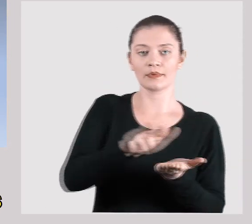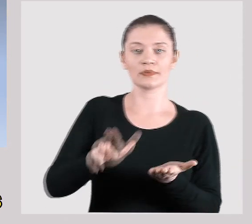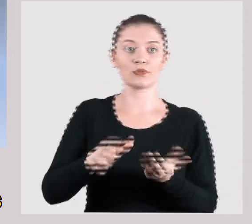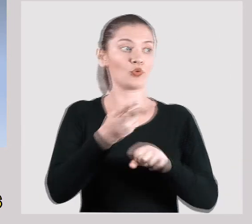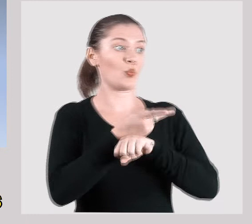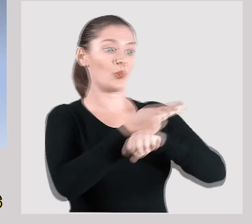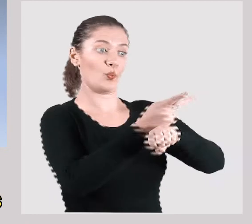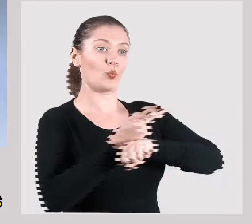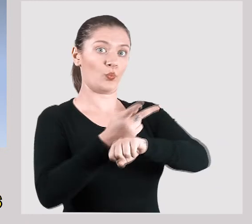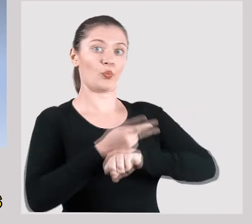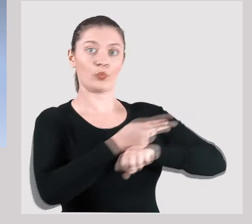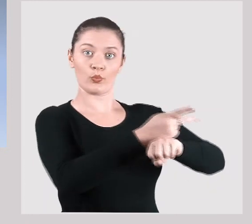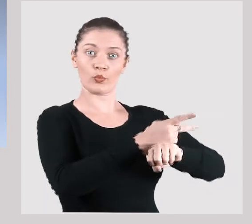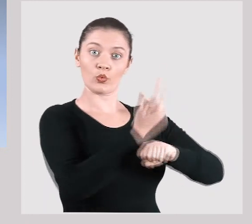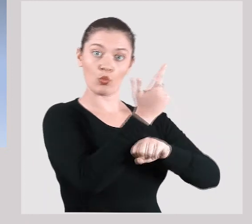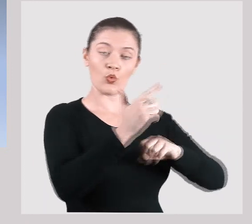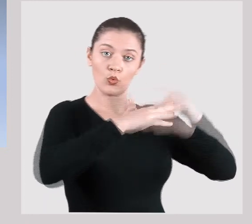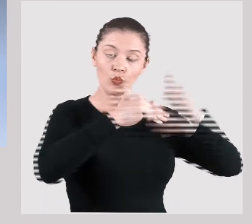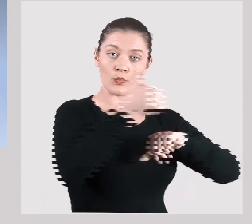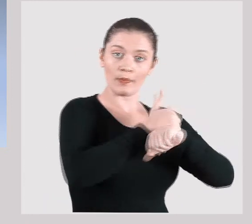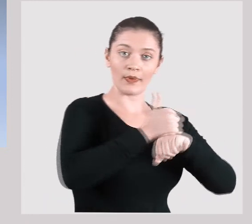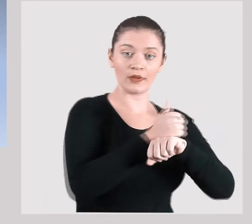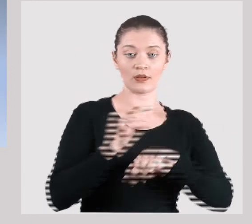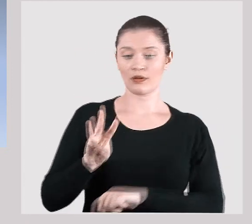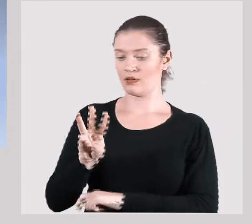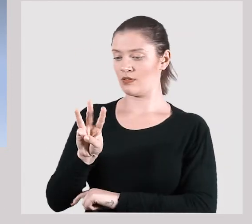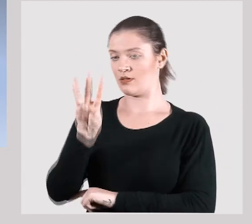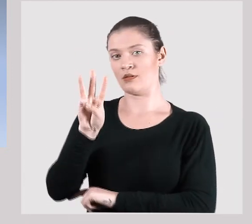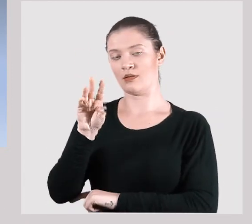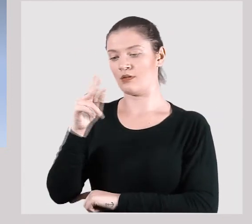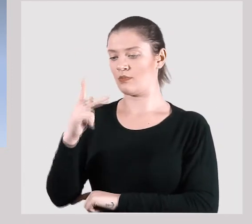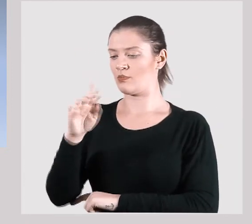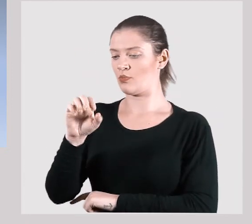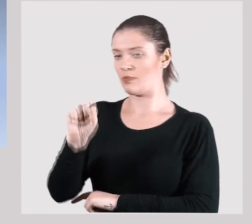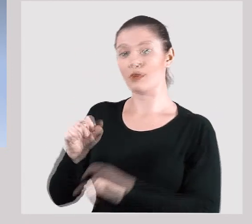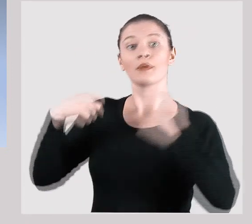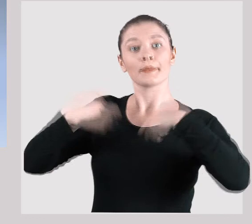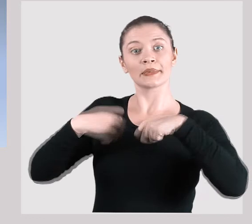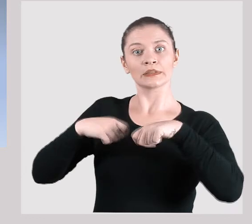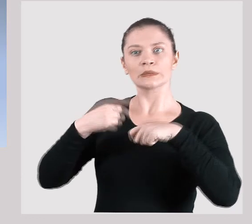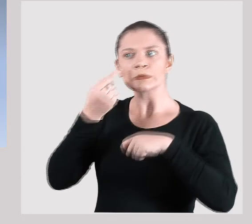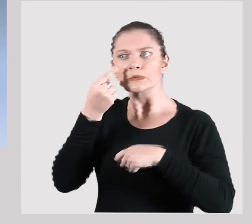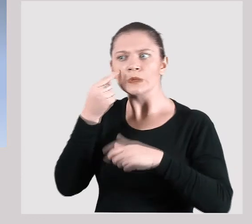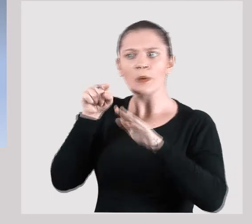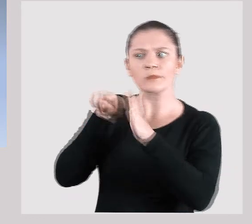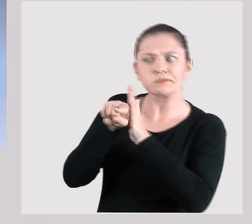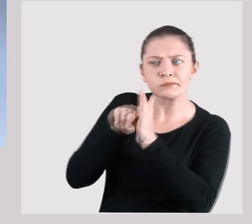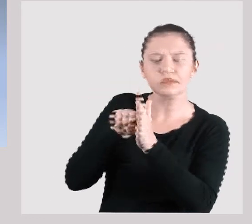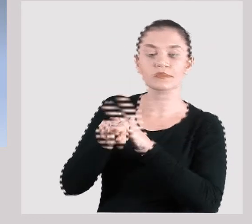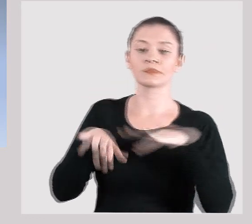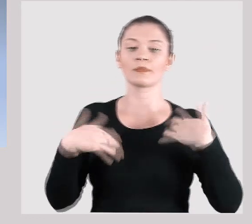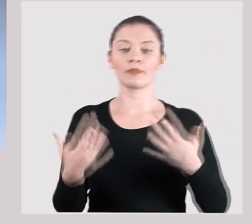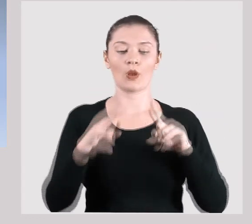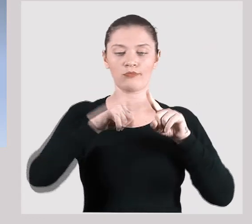profissionais, dizem que resultados horríveis, e a WPS deveria fiscalizar esses cirurgiões. Então aqui o índice de suicídio